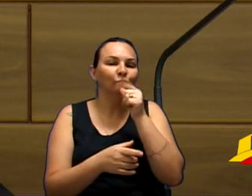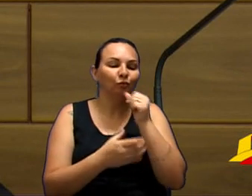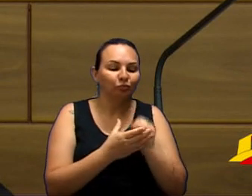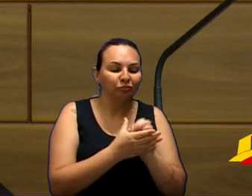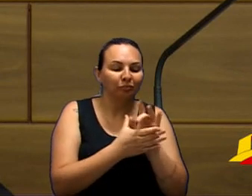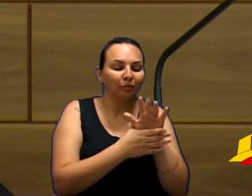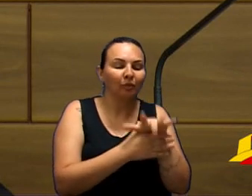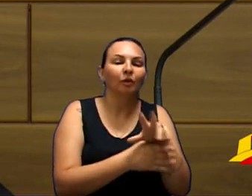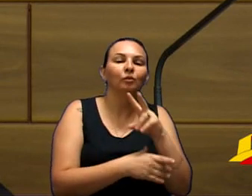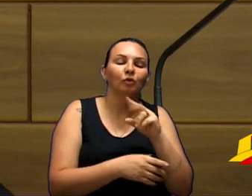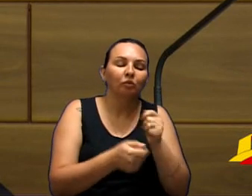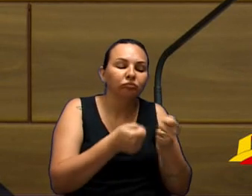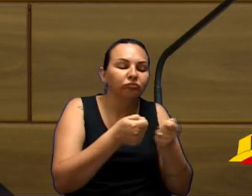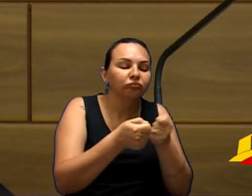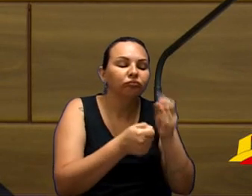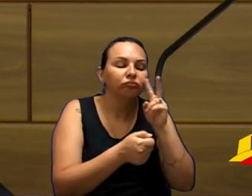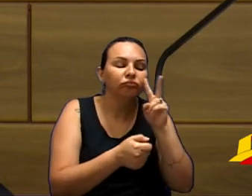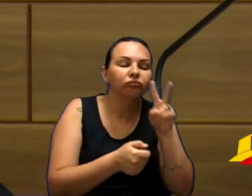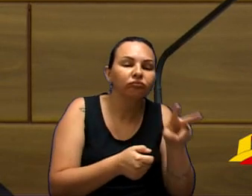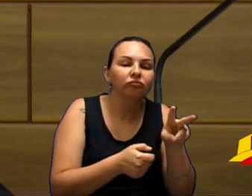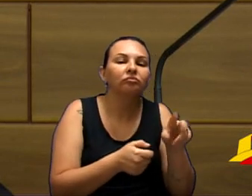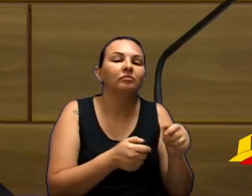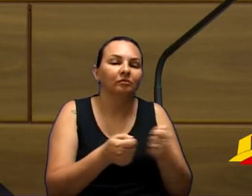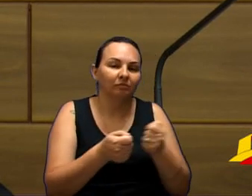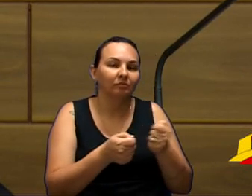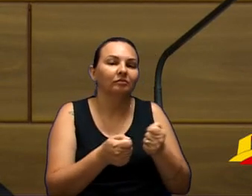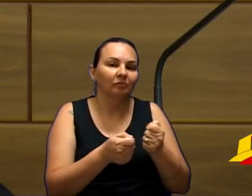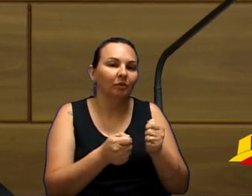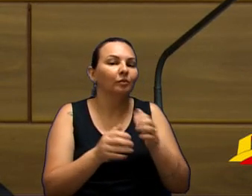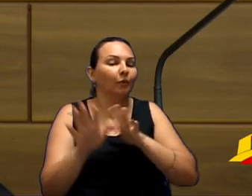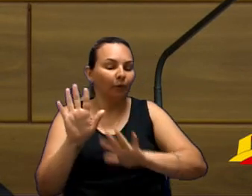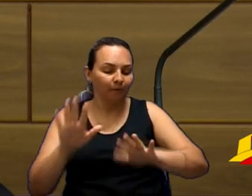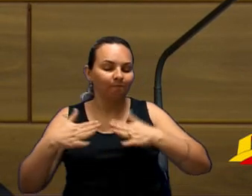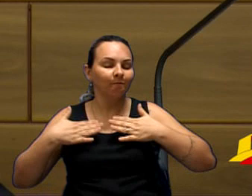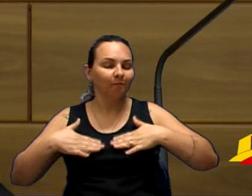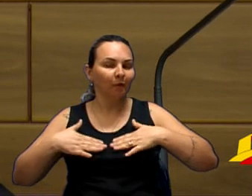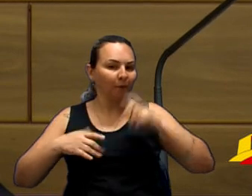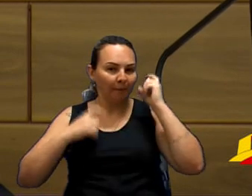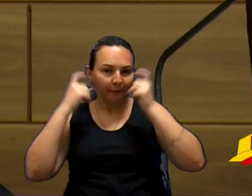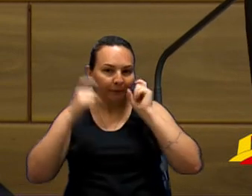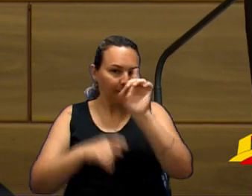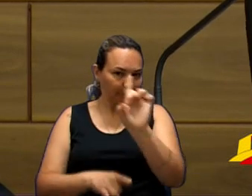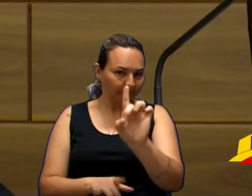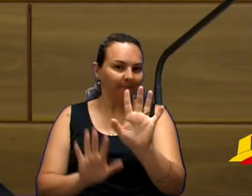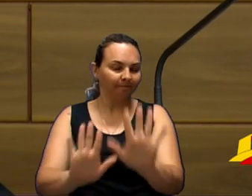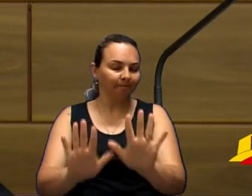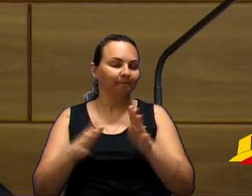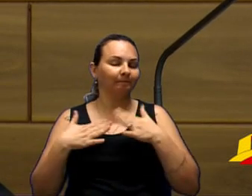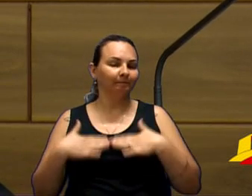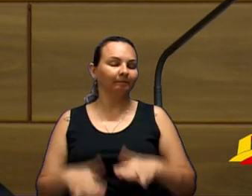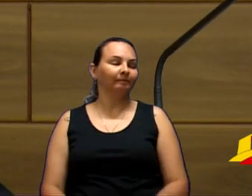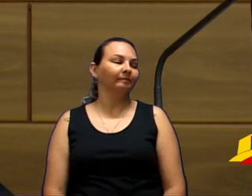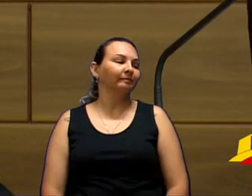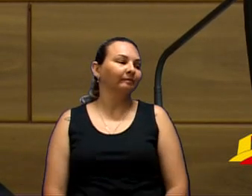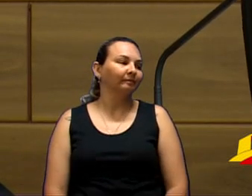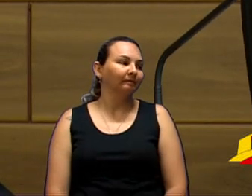estão monitoradas por nós estamos atentos a qualquer intervenção naquele local pode ficar preocupado com a ação aquilo